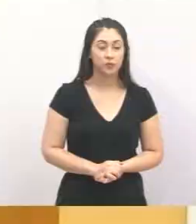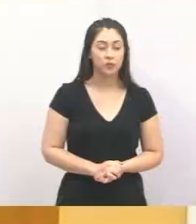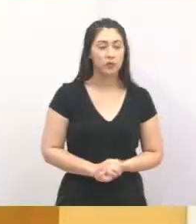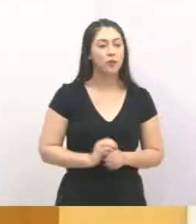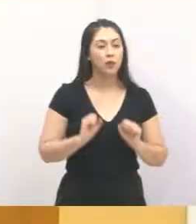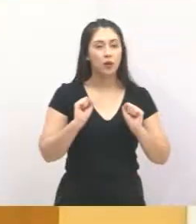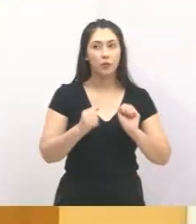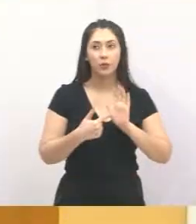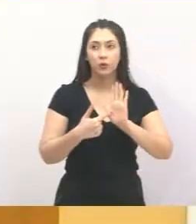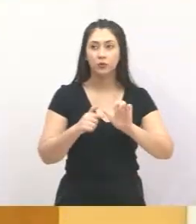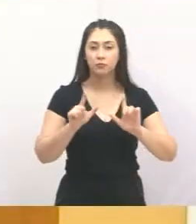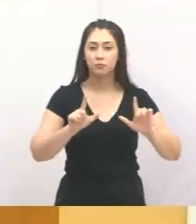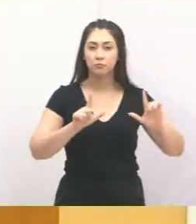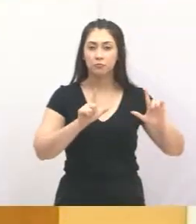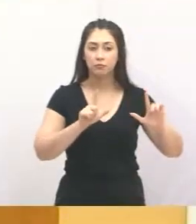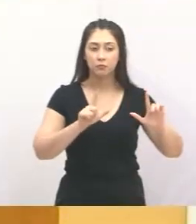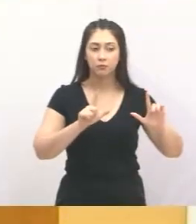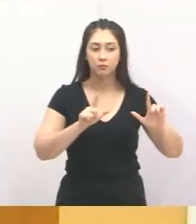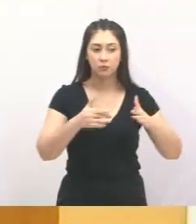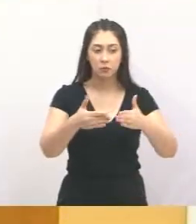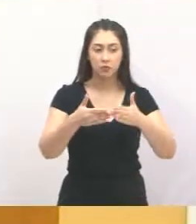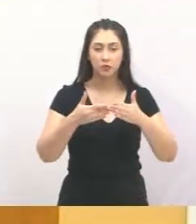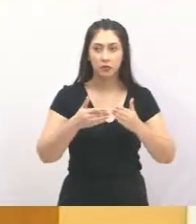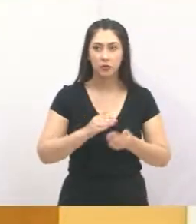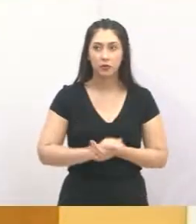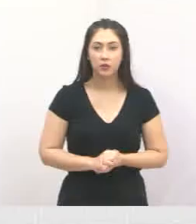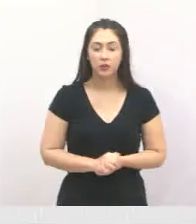Gente, pode colocar o primeiro slide, por favor.